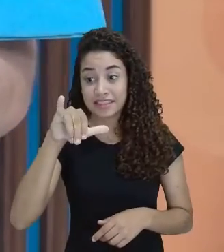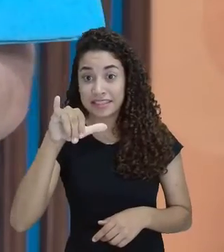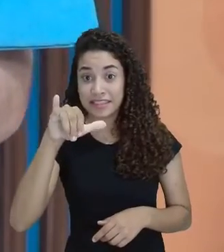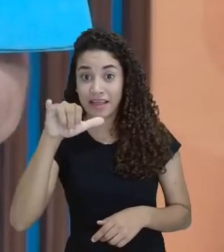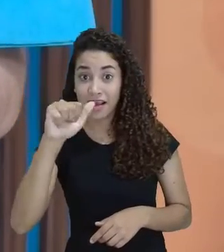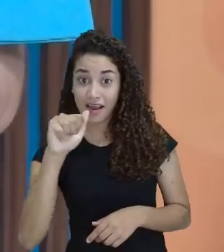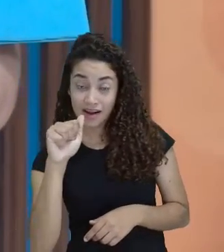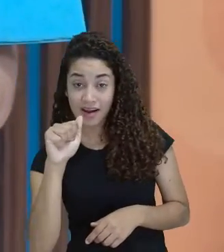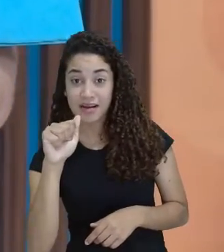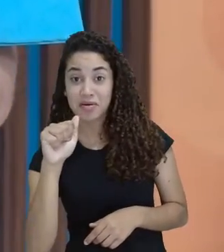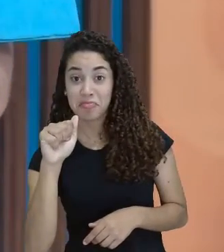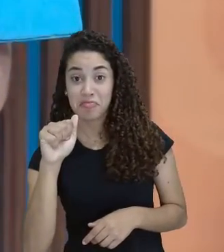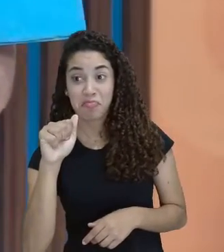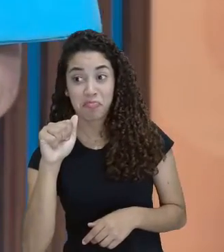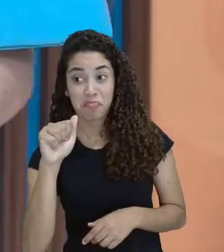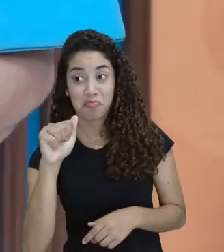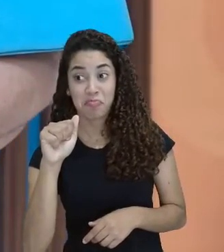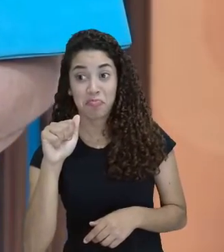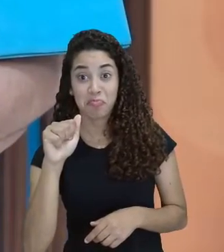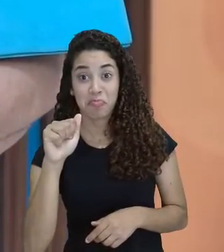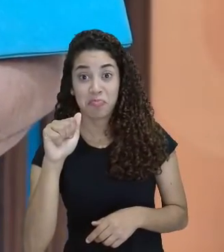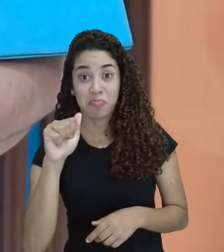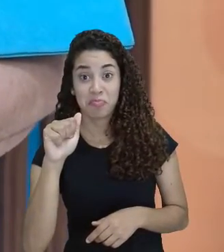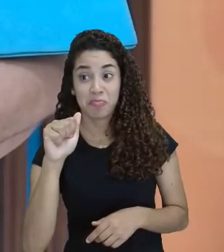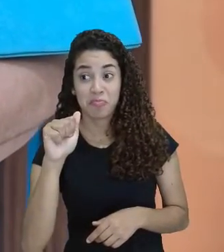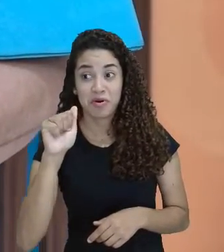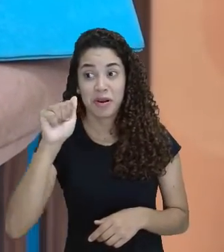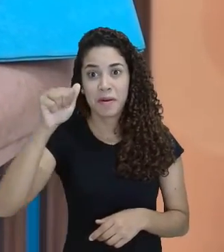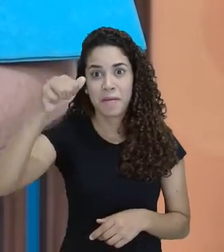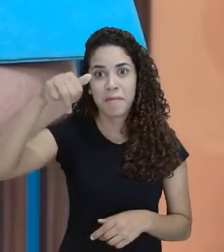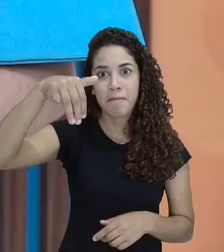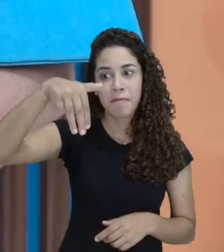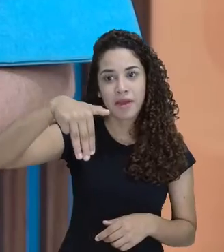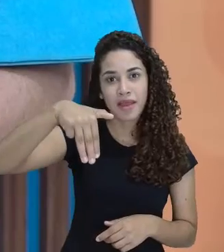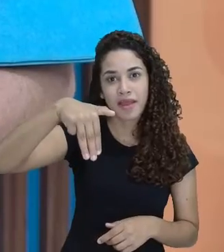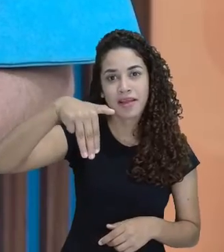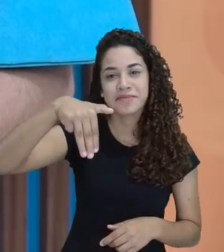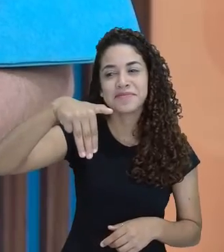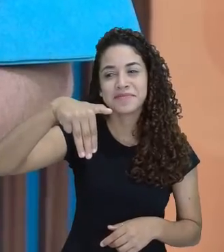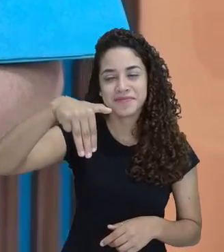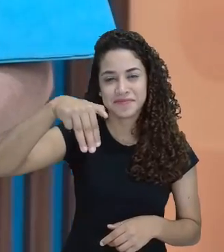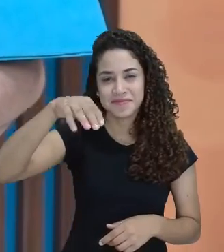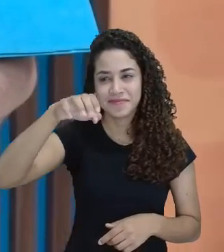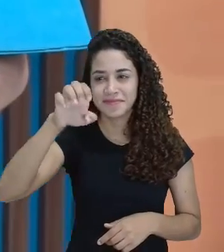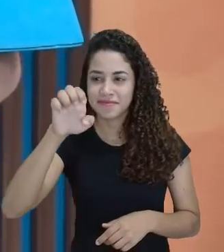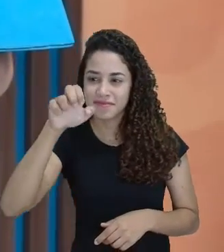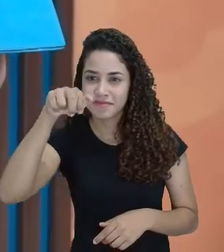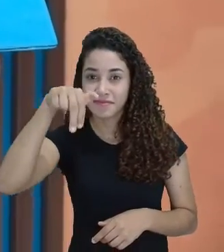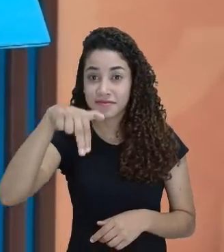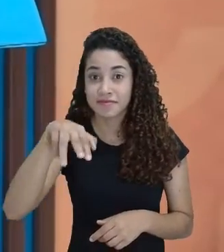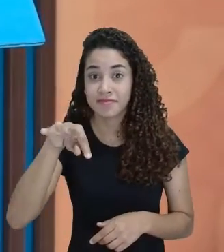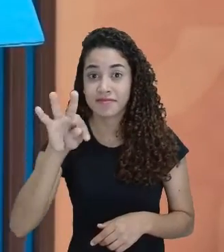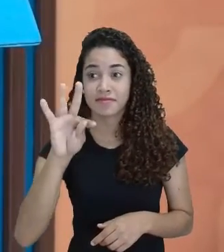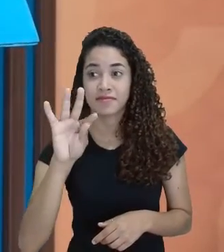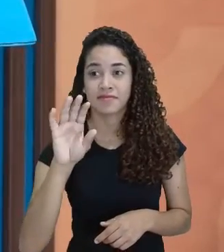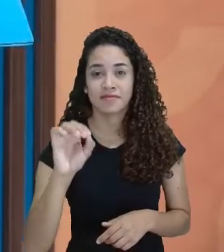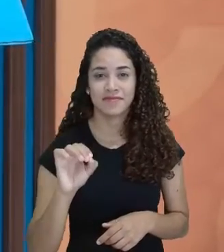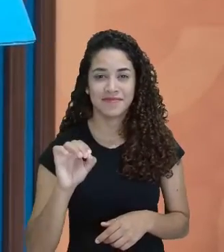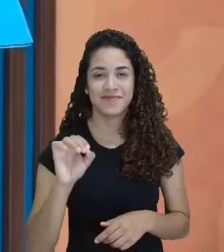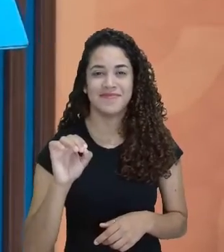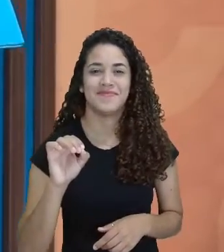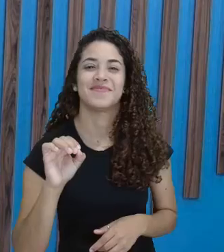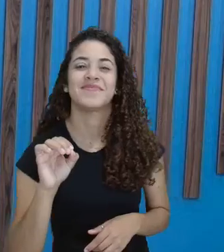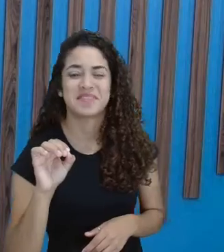a, eita, eu acho que ela tá certa. M, em, men,